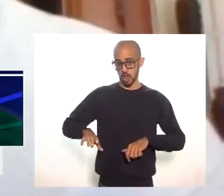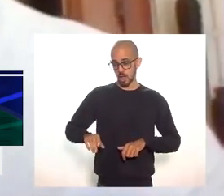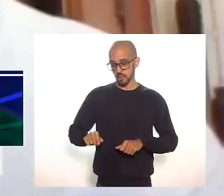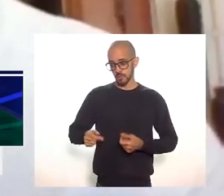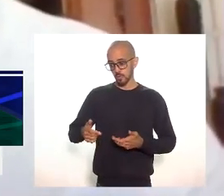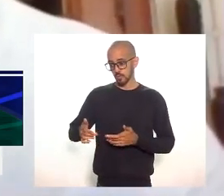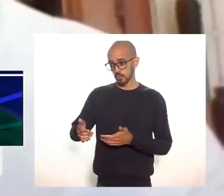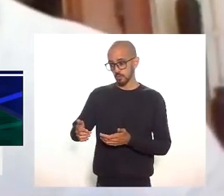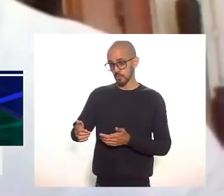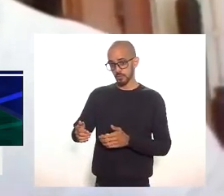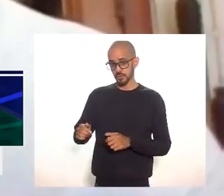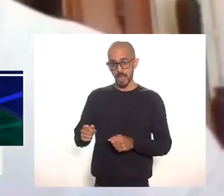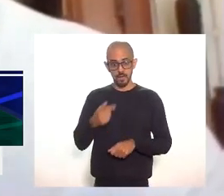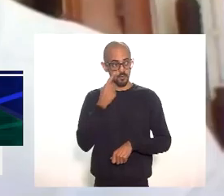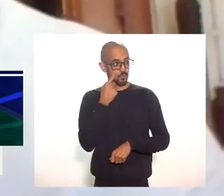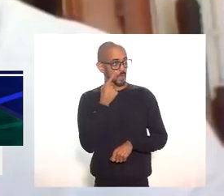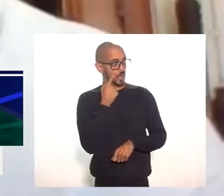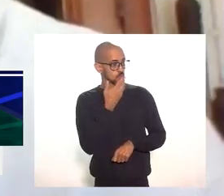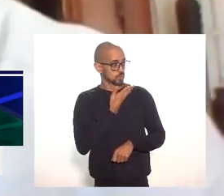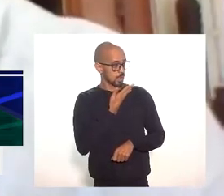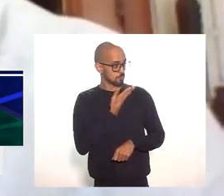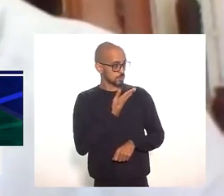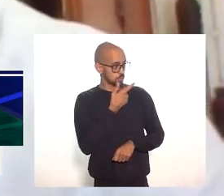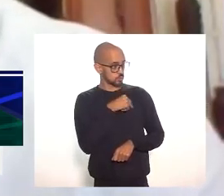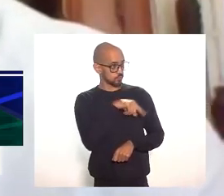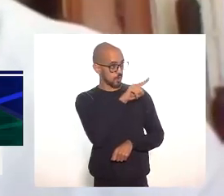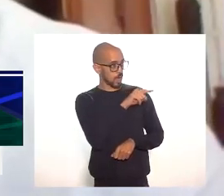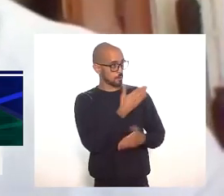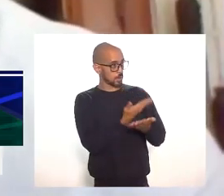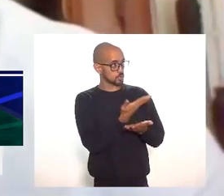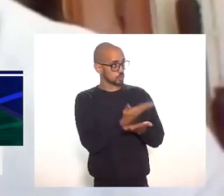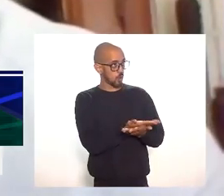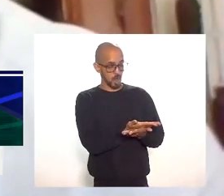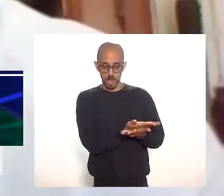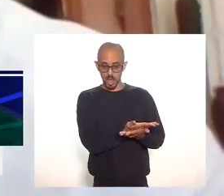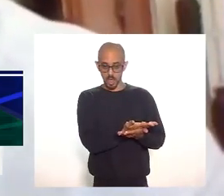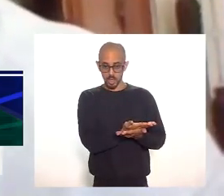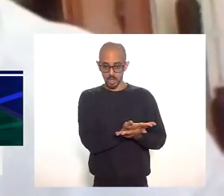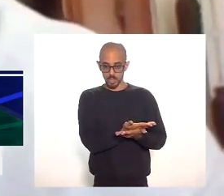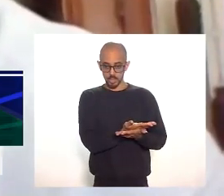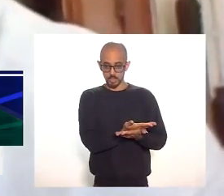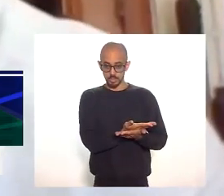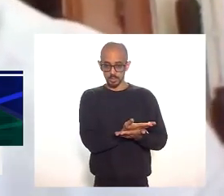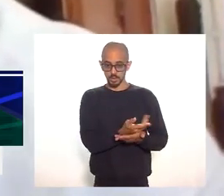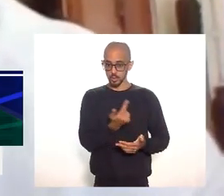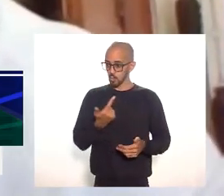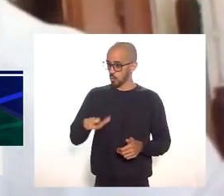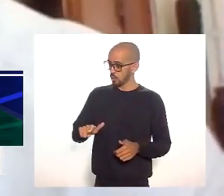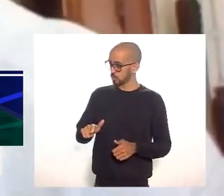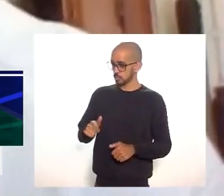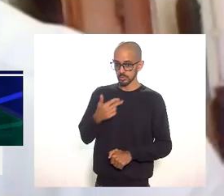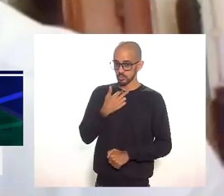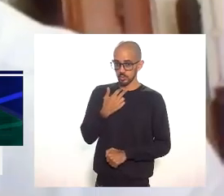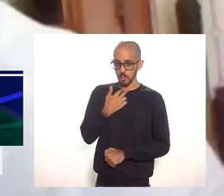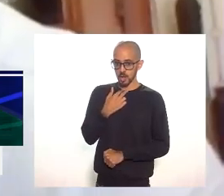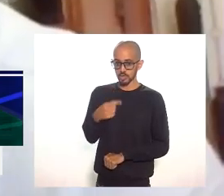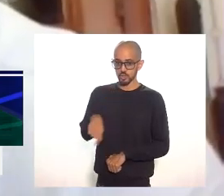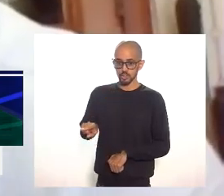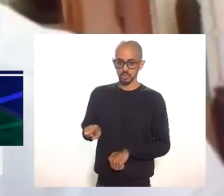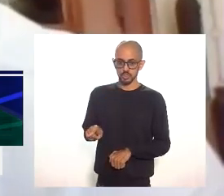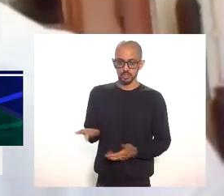vão ver os outros amigos deles indo para a escola, certo? Para a escola, e ver enquanto eles não podem estar indo